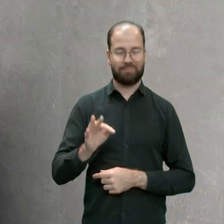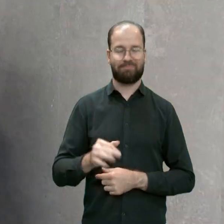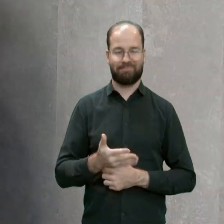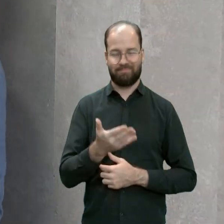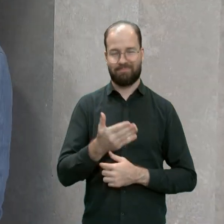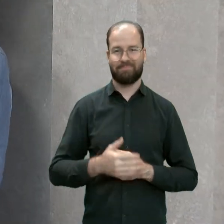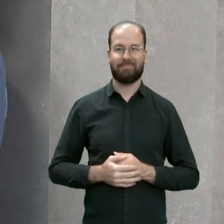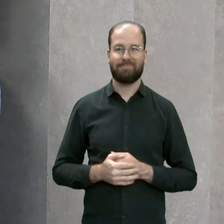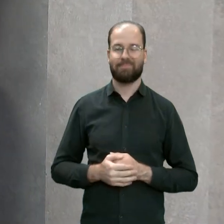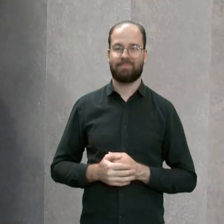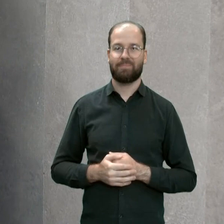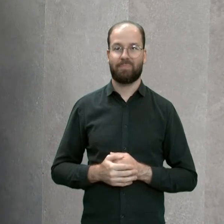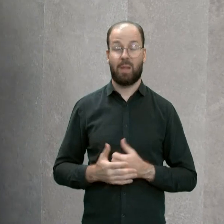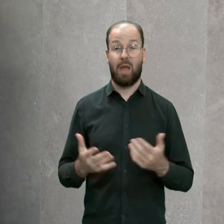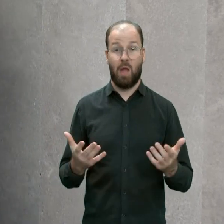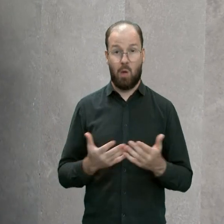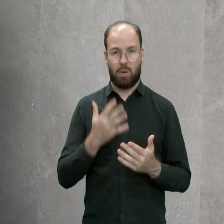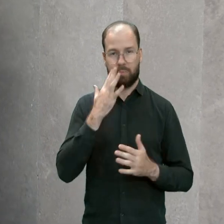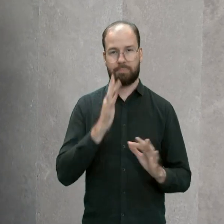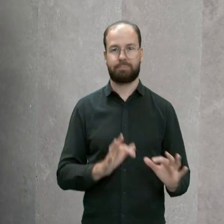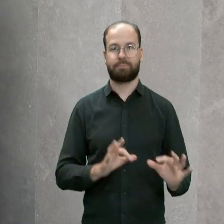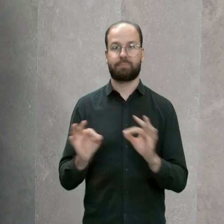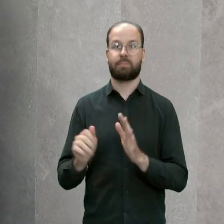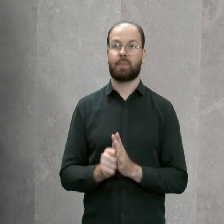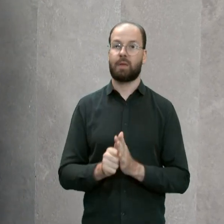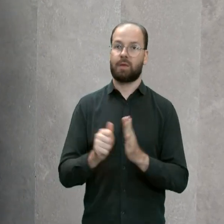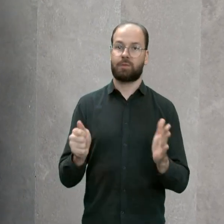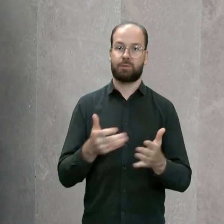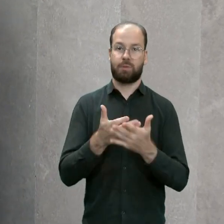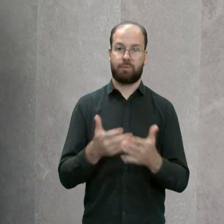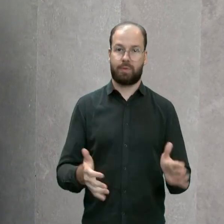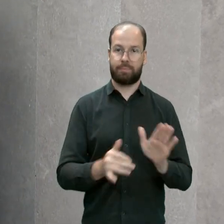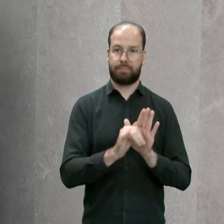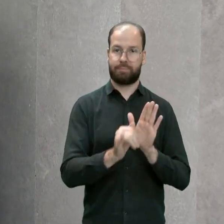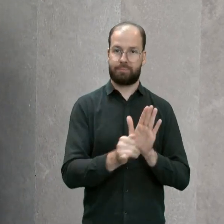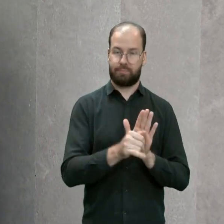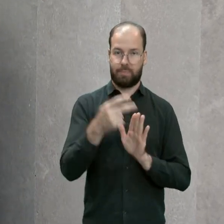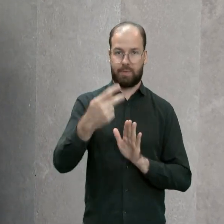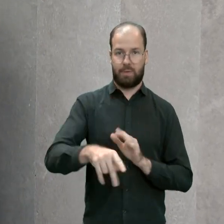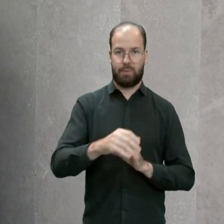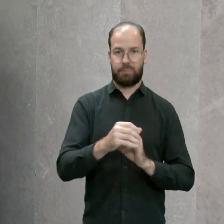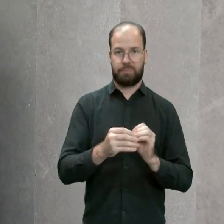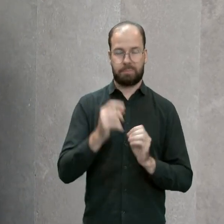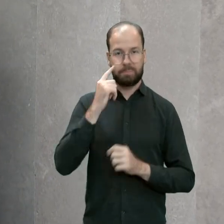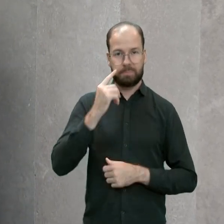Agradeço. E agora a gente vai conferir a agenda de eventos, ações e editais da UFG. Rodou.